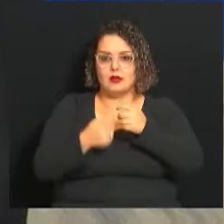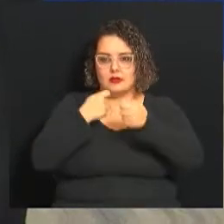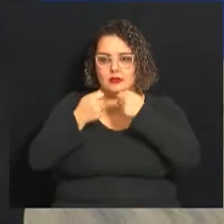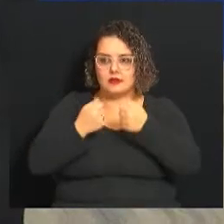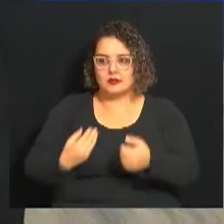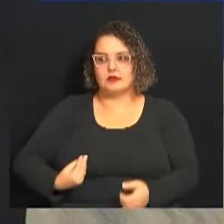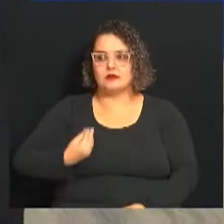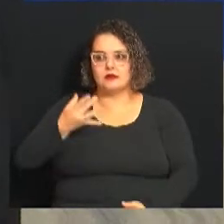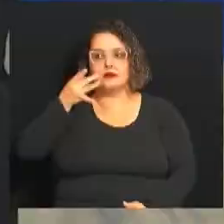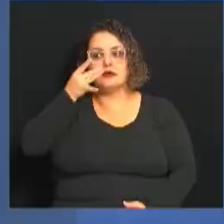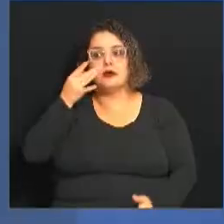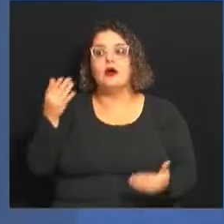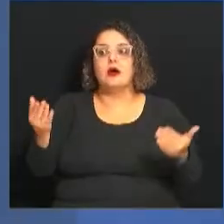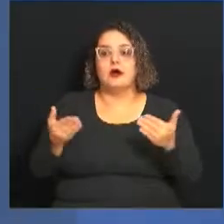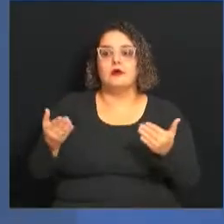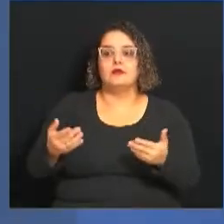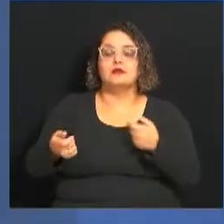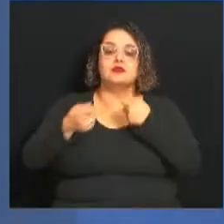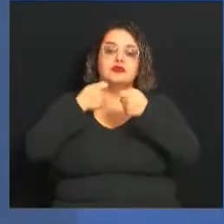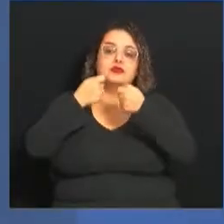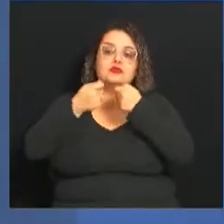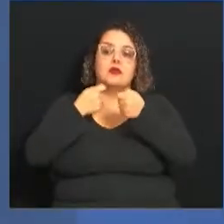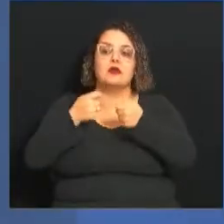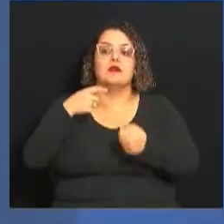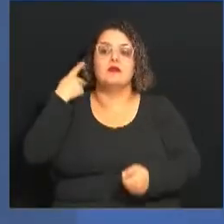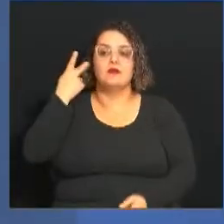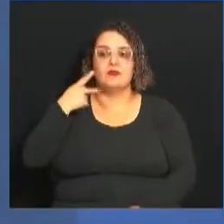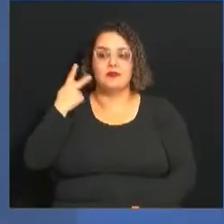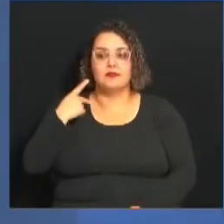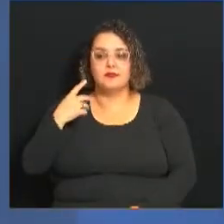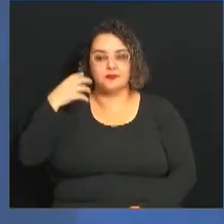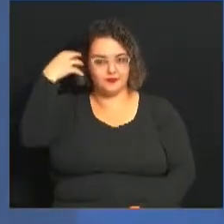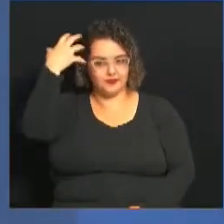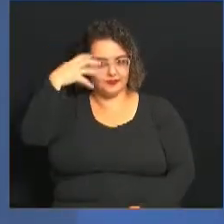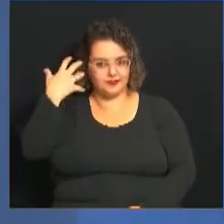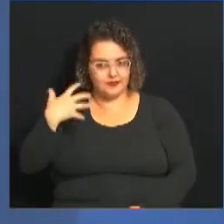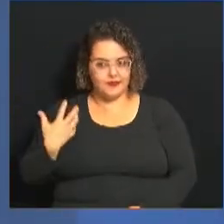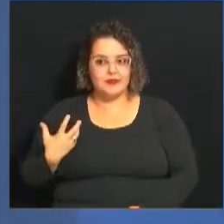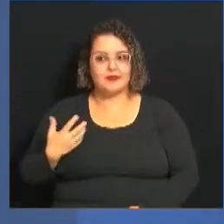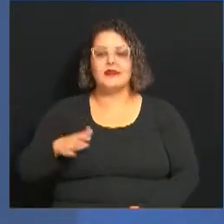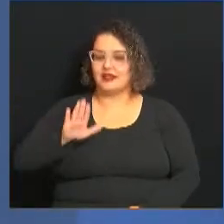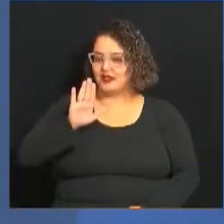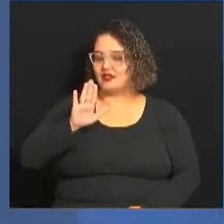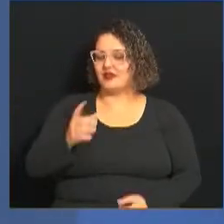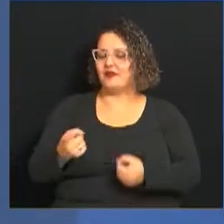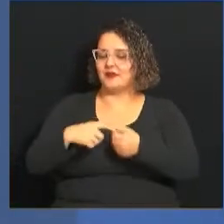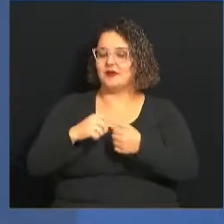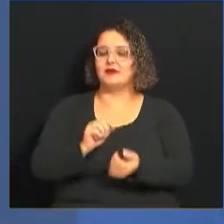do Em Pauta e hoje a nossa entrevistada é a vereadora Guida Calisto. Daqui a pouquinho eu volto.